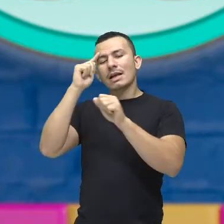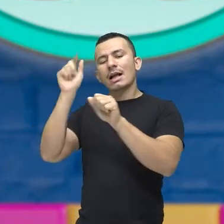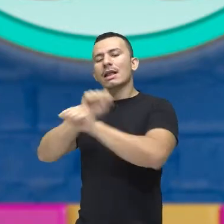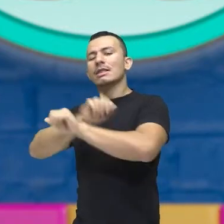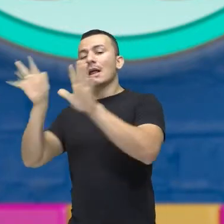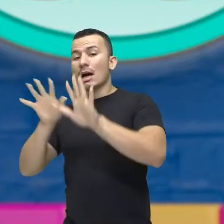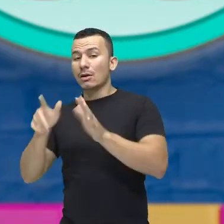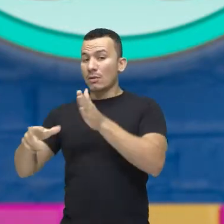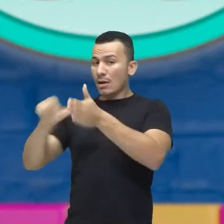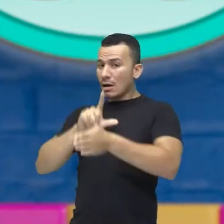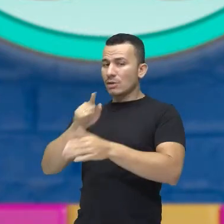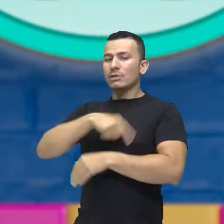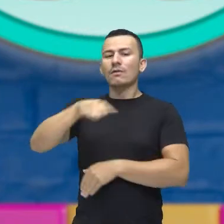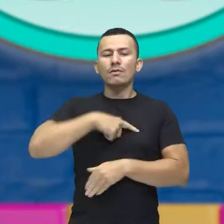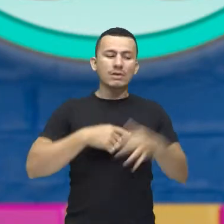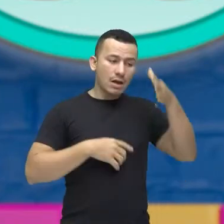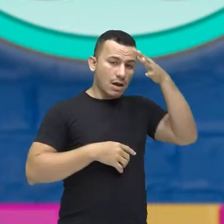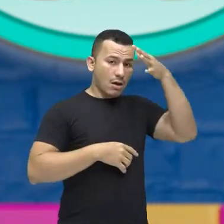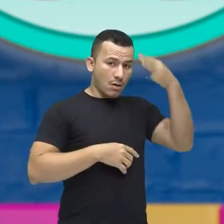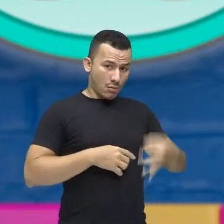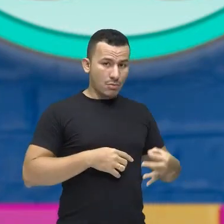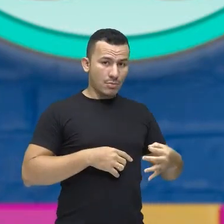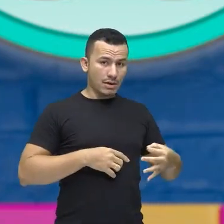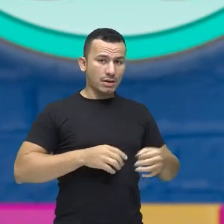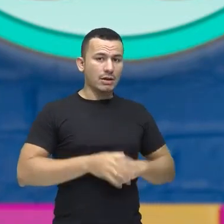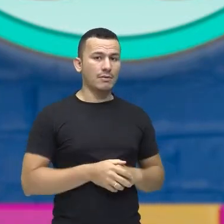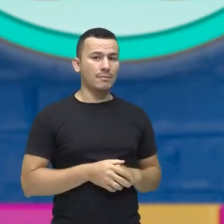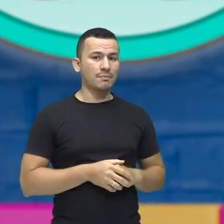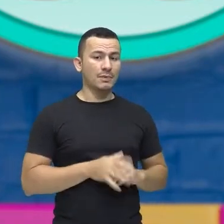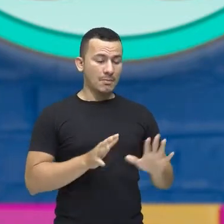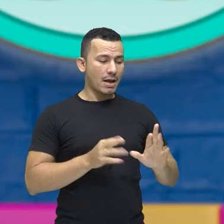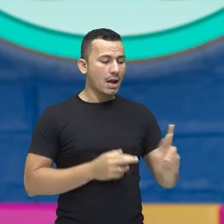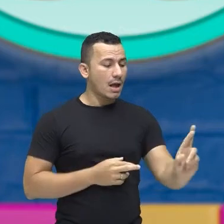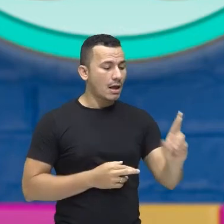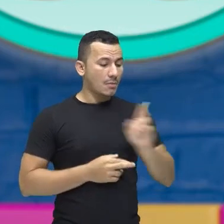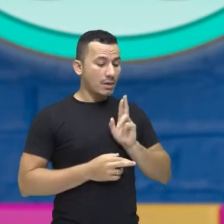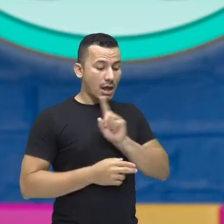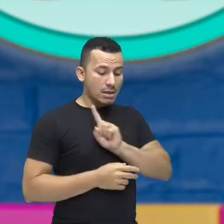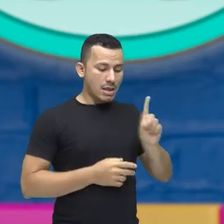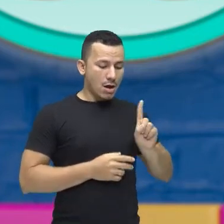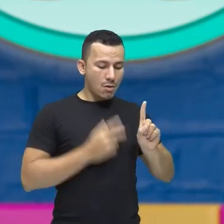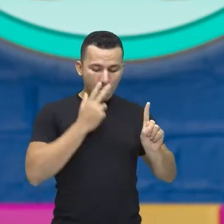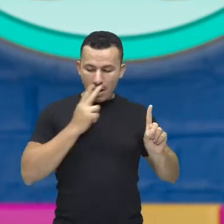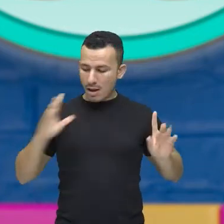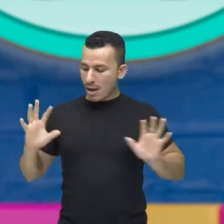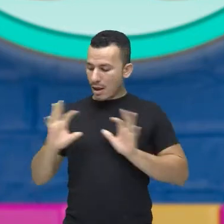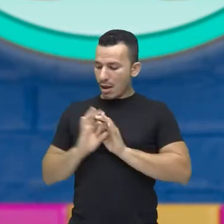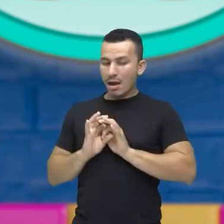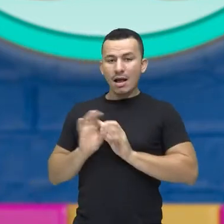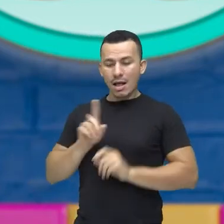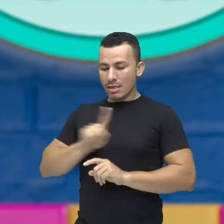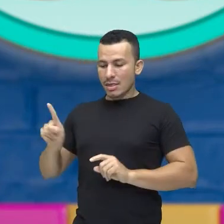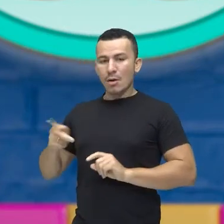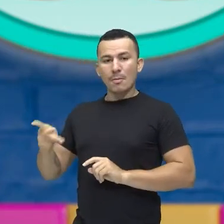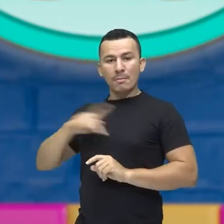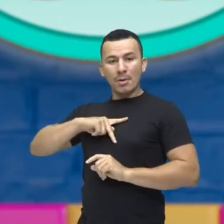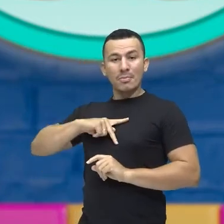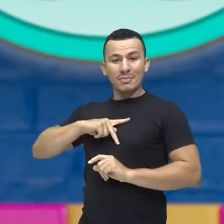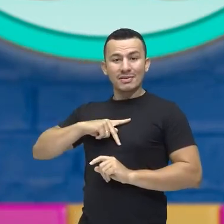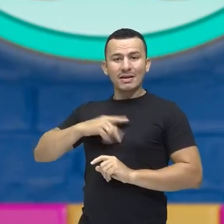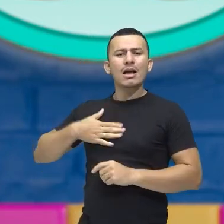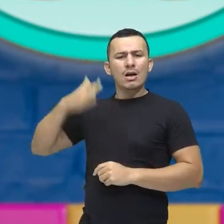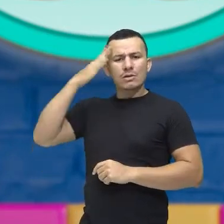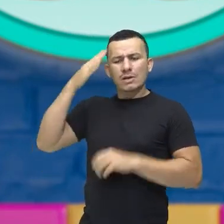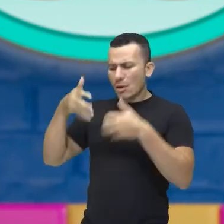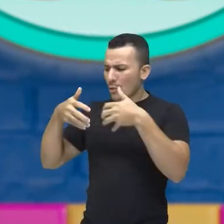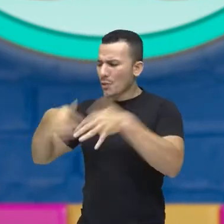compreender que, às vezes, o sim que tu diz para o outro é um não para si mesmo, quando você não quer fazer. Então, eu sei que não quero, eu